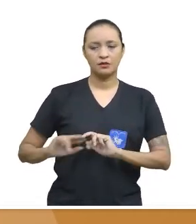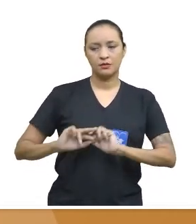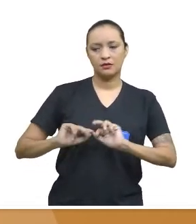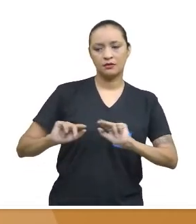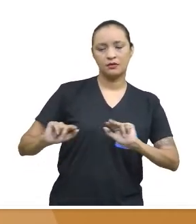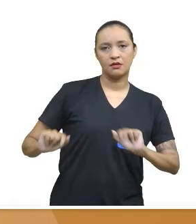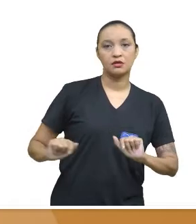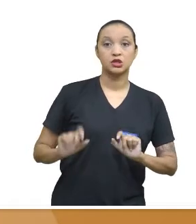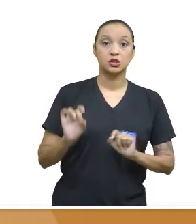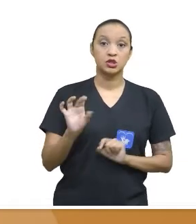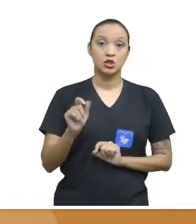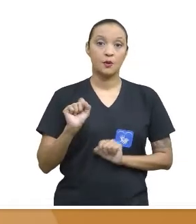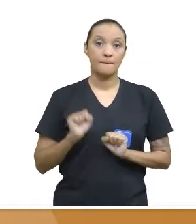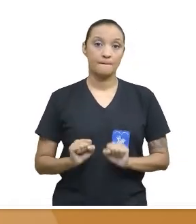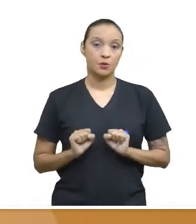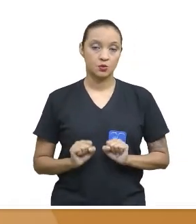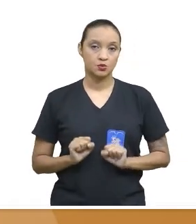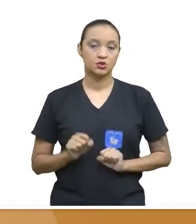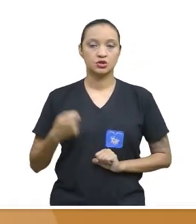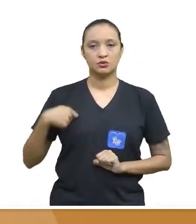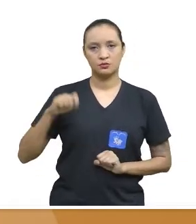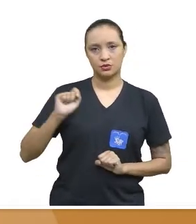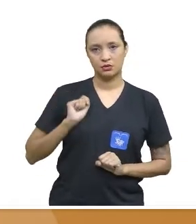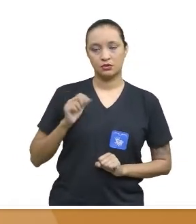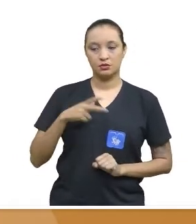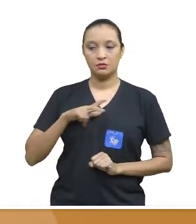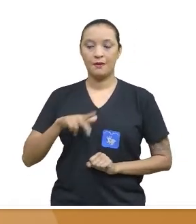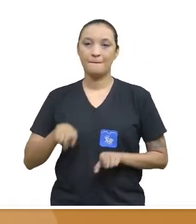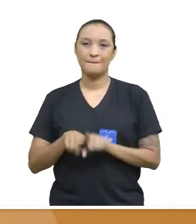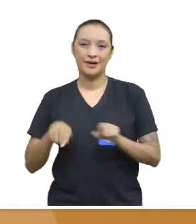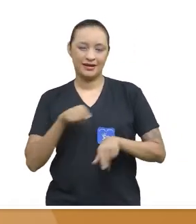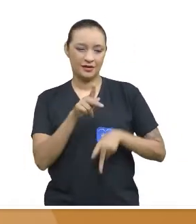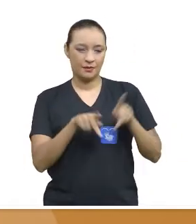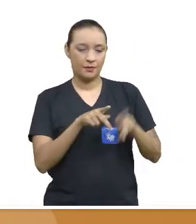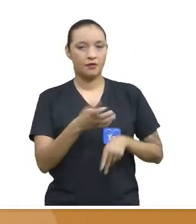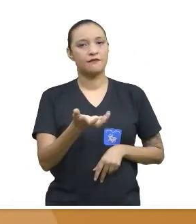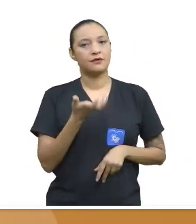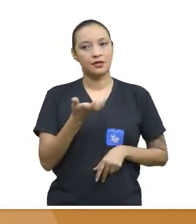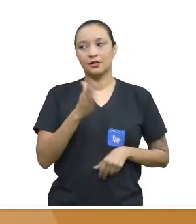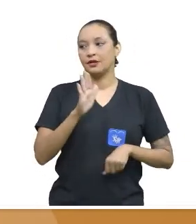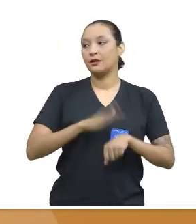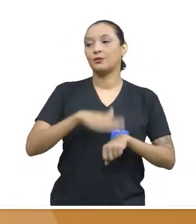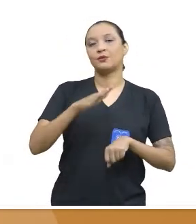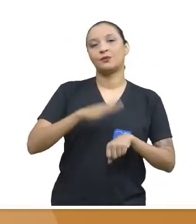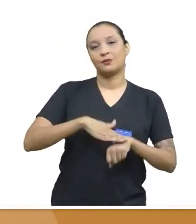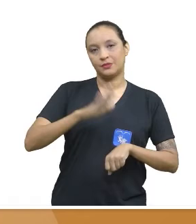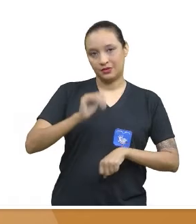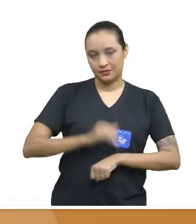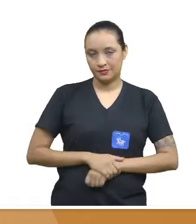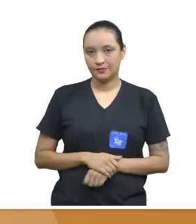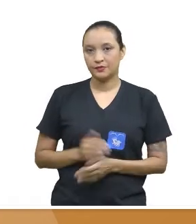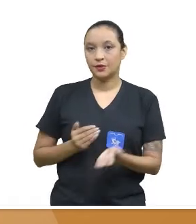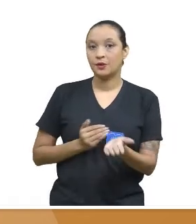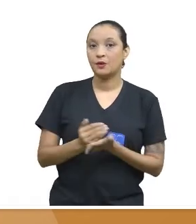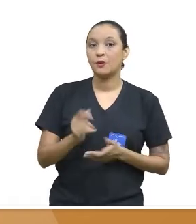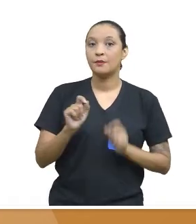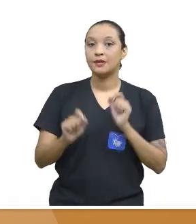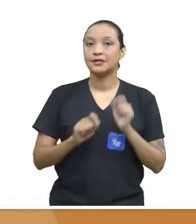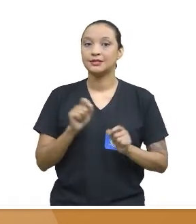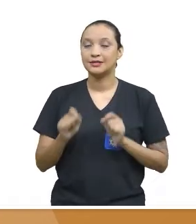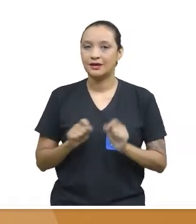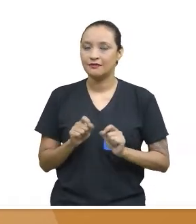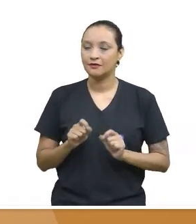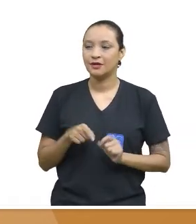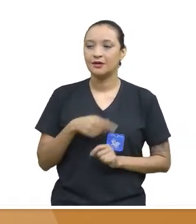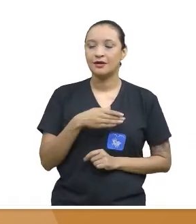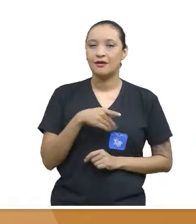metrópoles. Então, eles queriam se livrar disso, queriam uma autonomia, tá? E começavam a conquistar o quê? As elites. E quem é